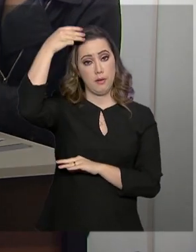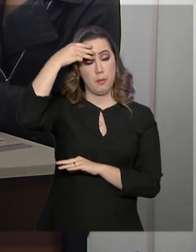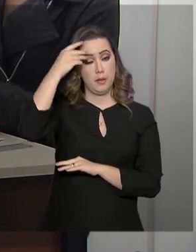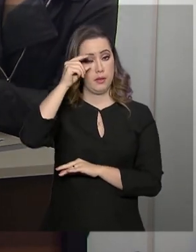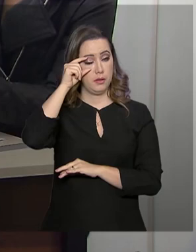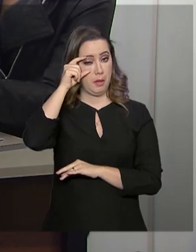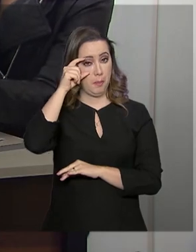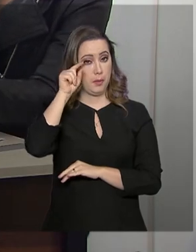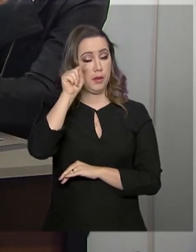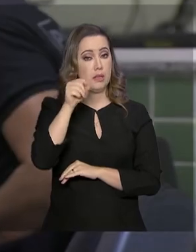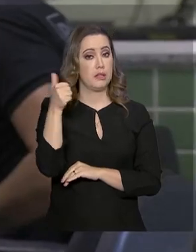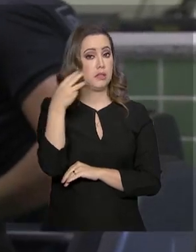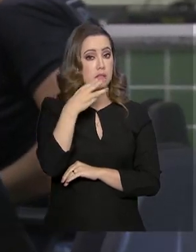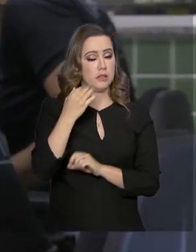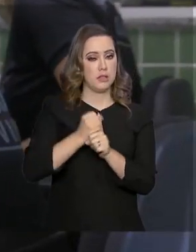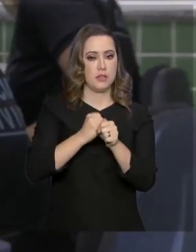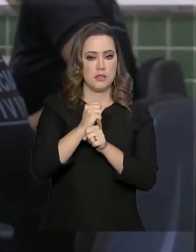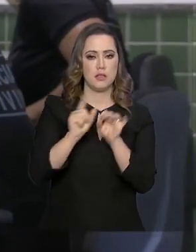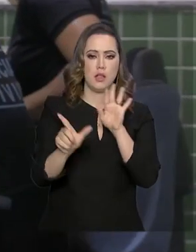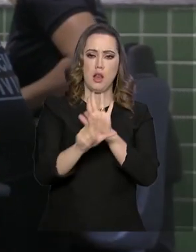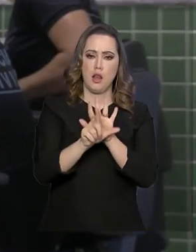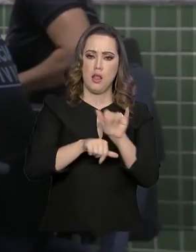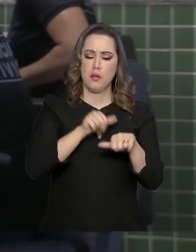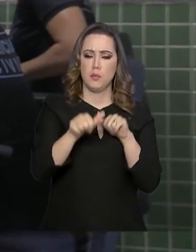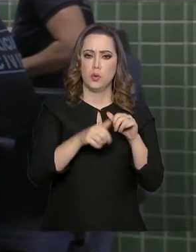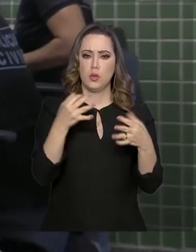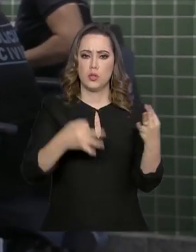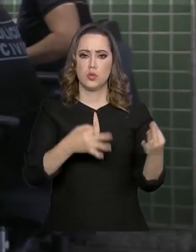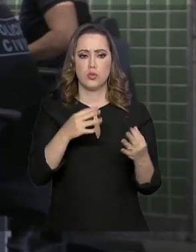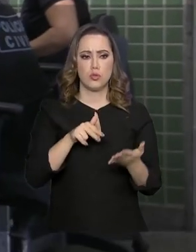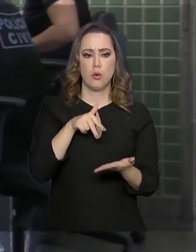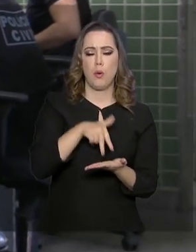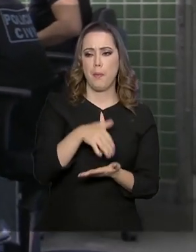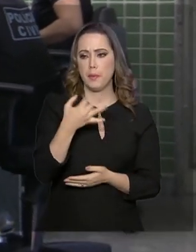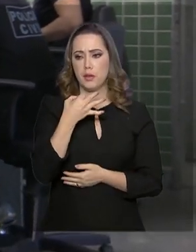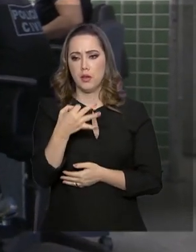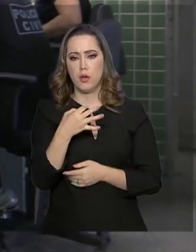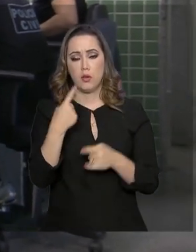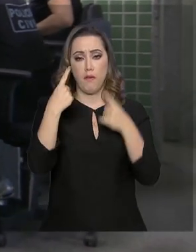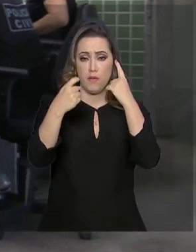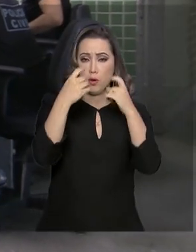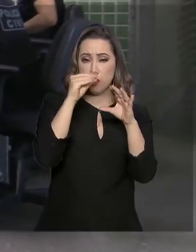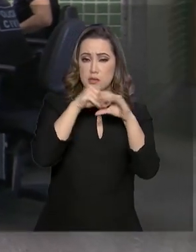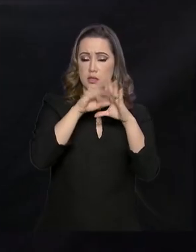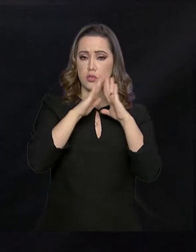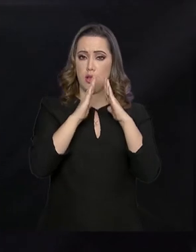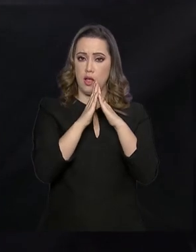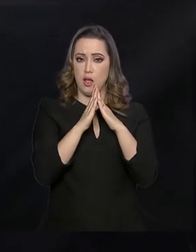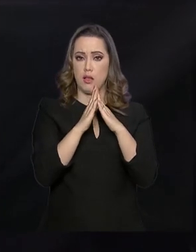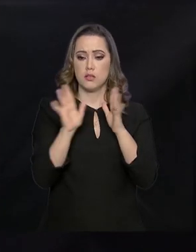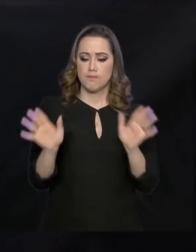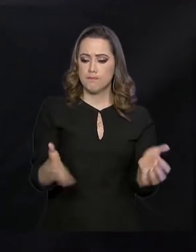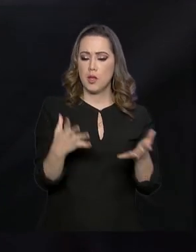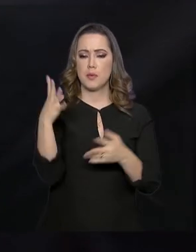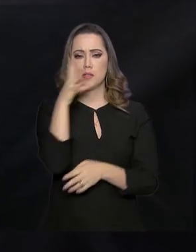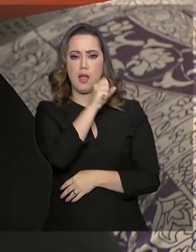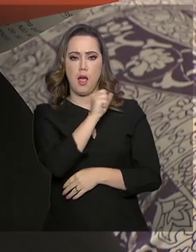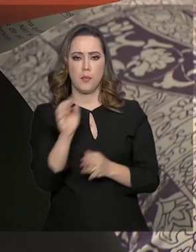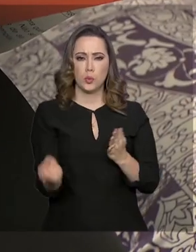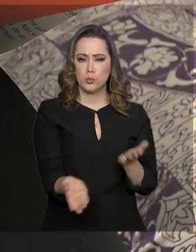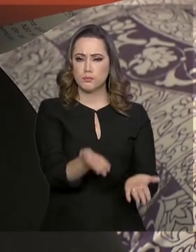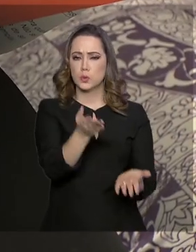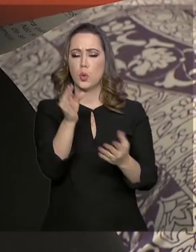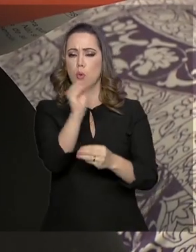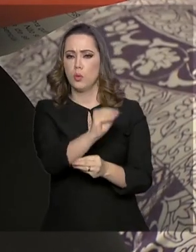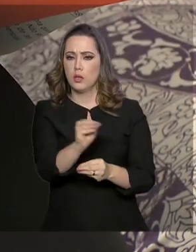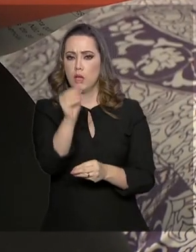considerada modelo no mundo, mudou a maneira pela qual a justiça se posiciona nos casos de violência doméstica, agilizando o atendimento e